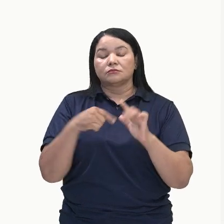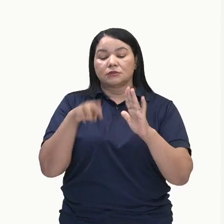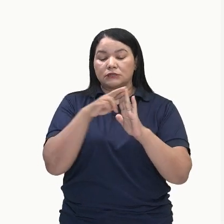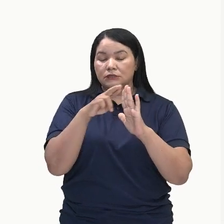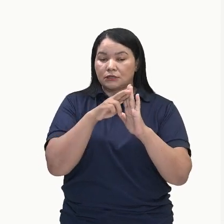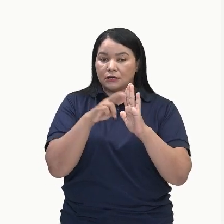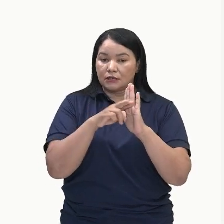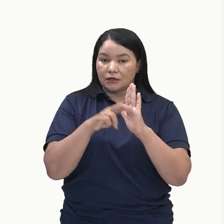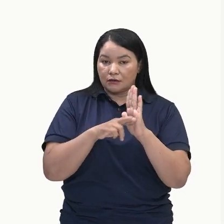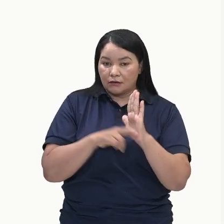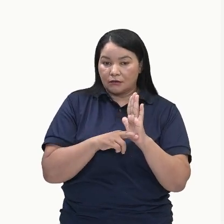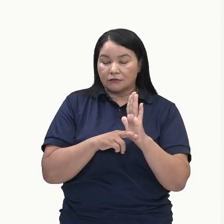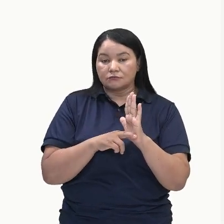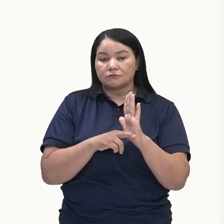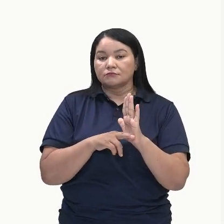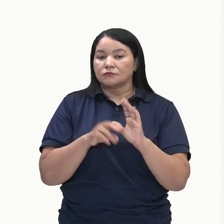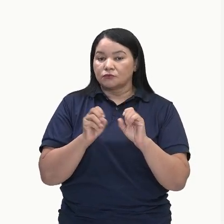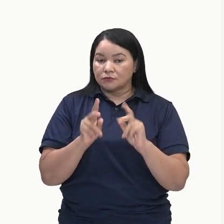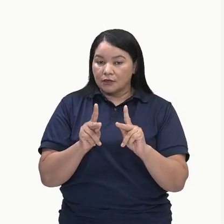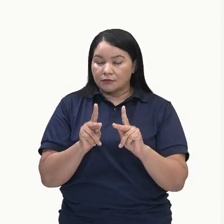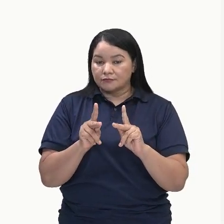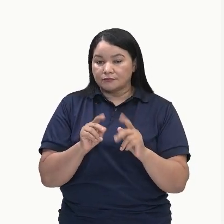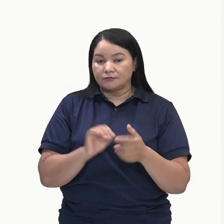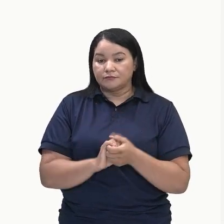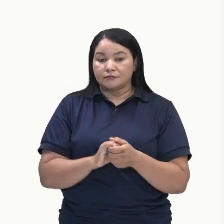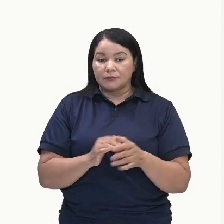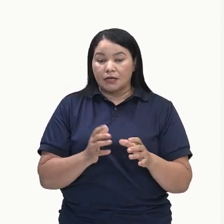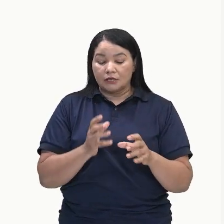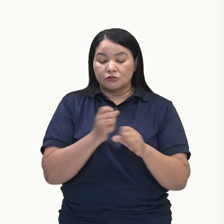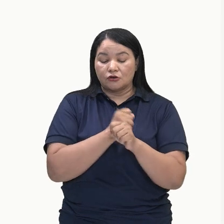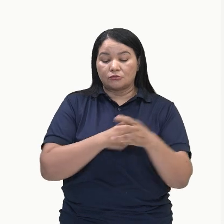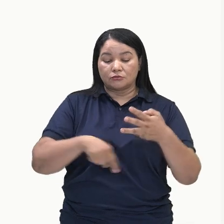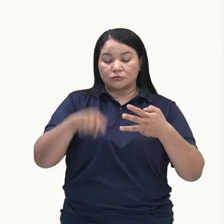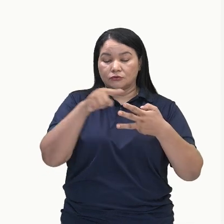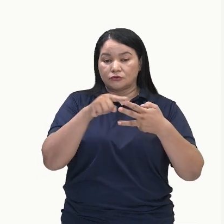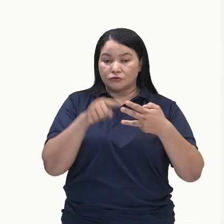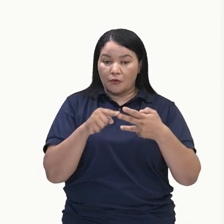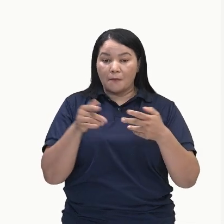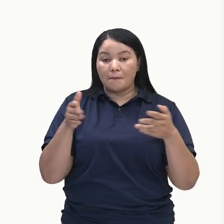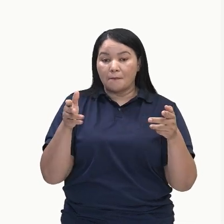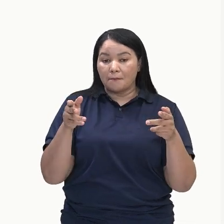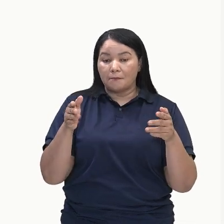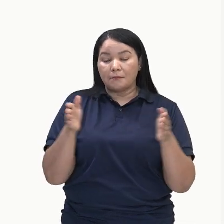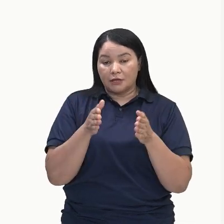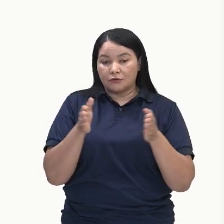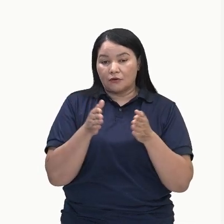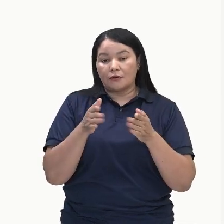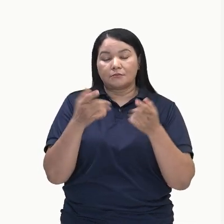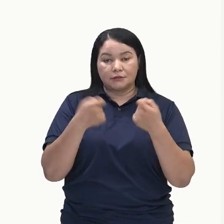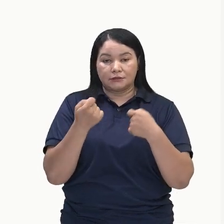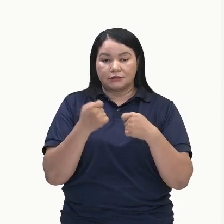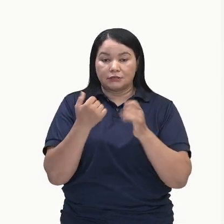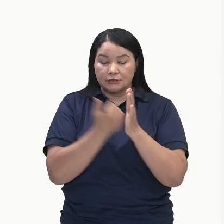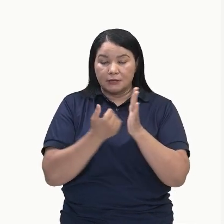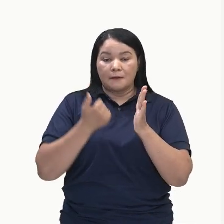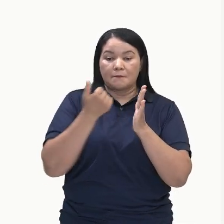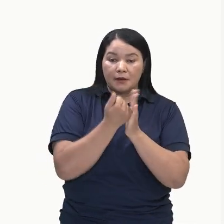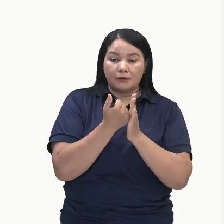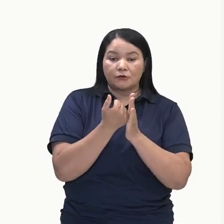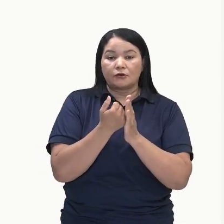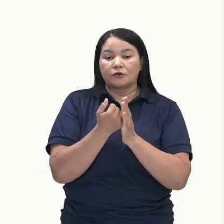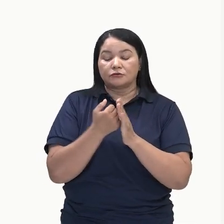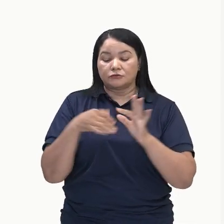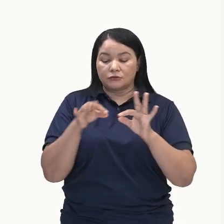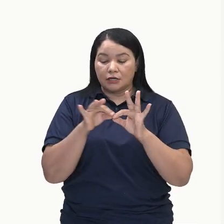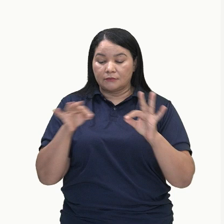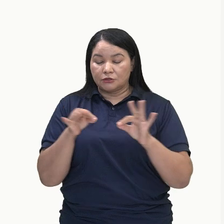de existência. Tudo bem? A soma dos dois menores lados terá que ser maior que a medida do